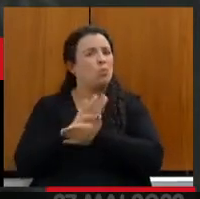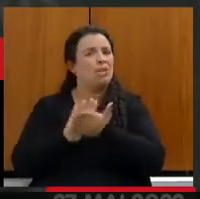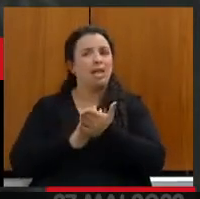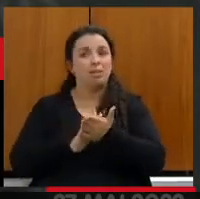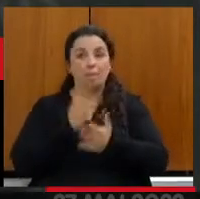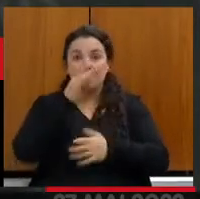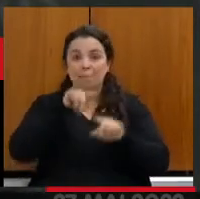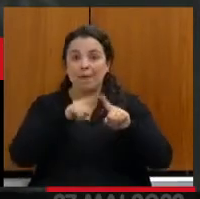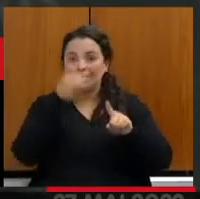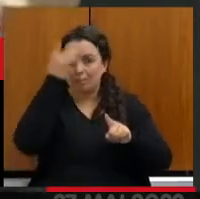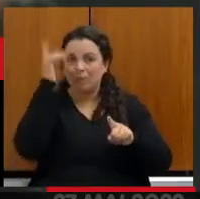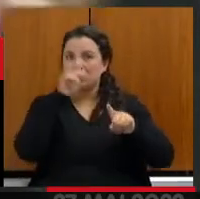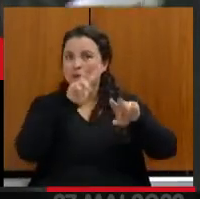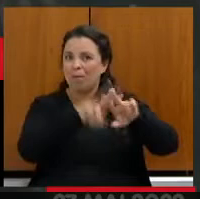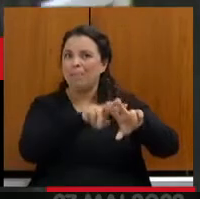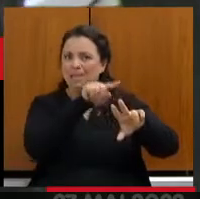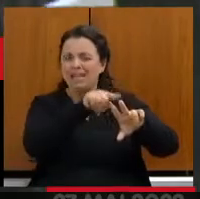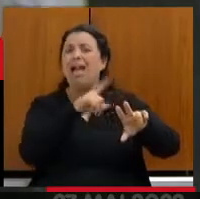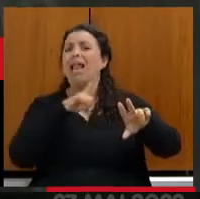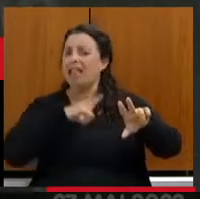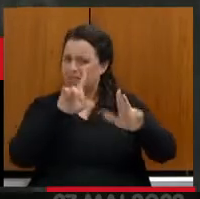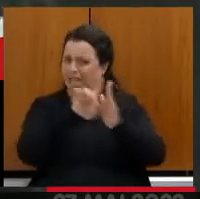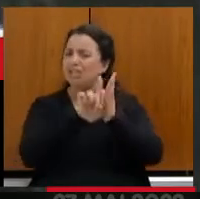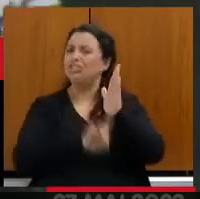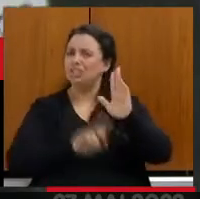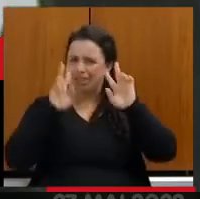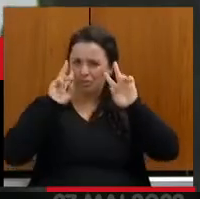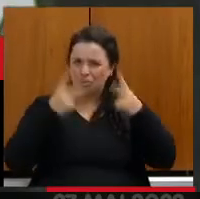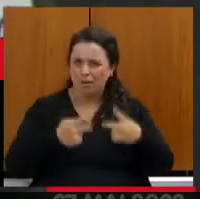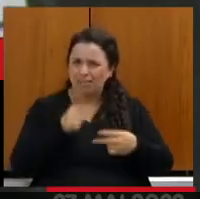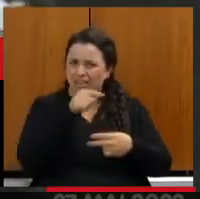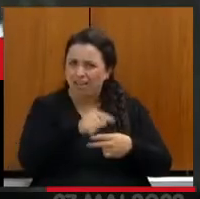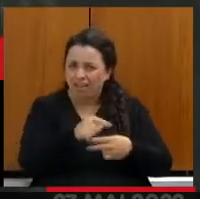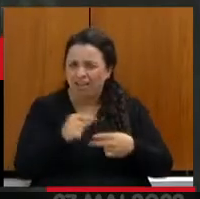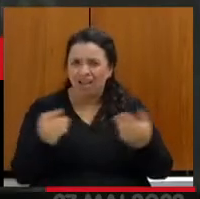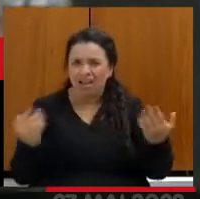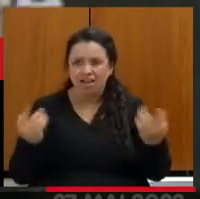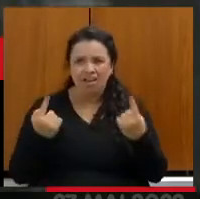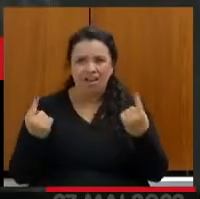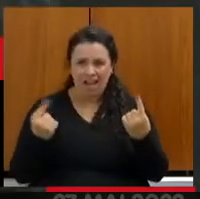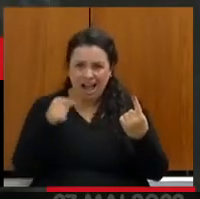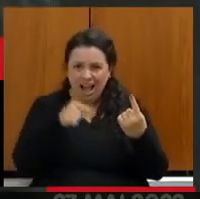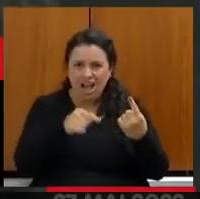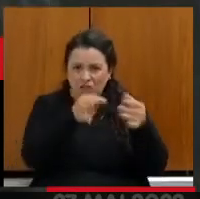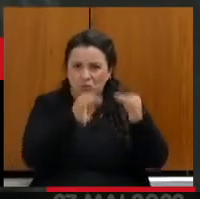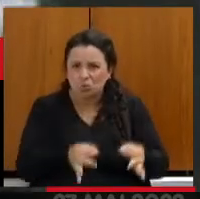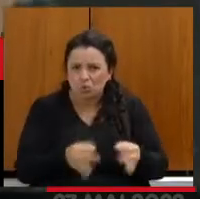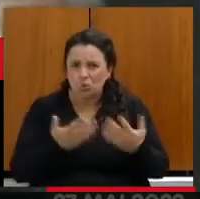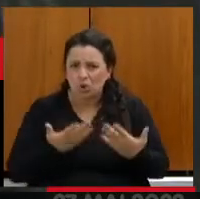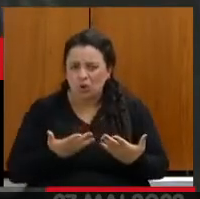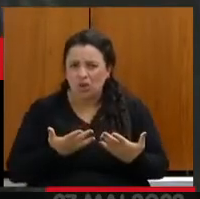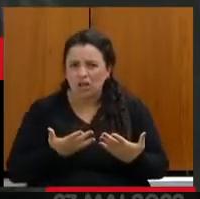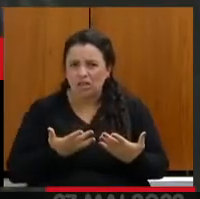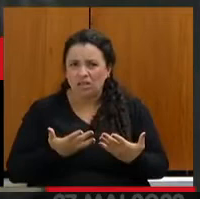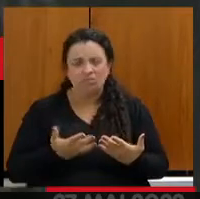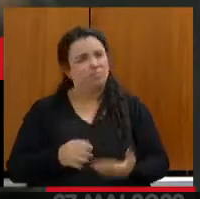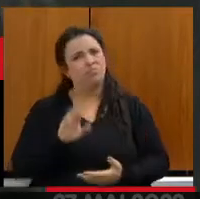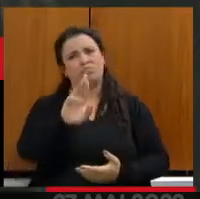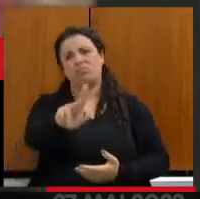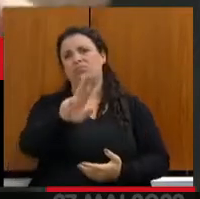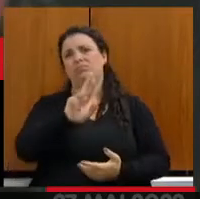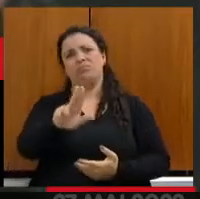Assassinos têm direitos humanos isso é justo é uma lei justa não é